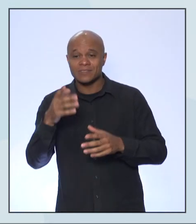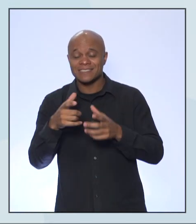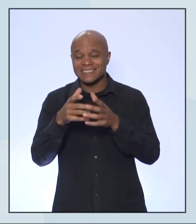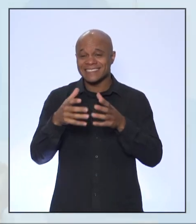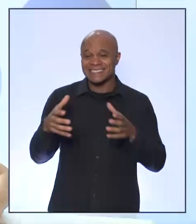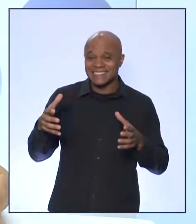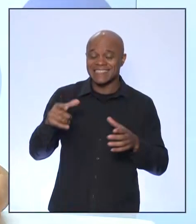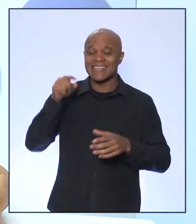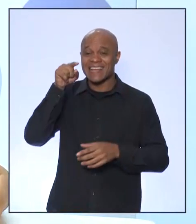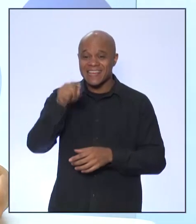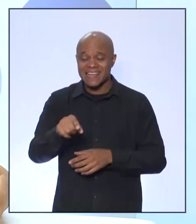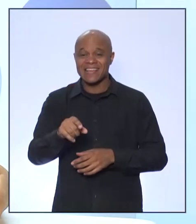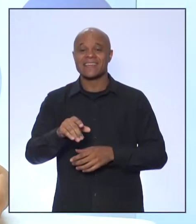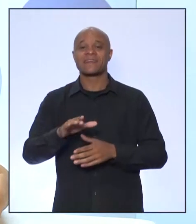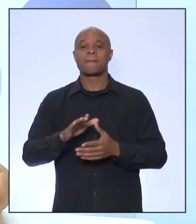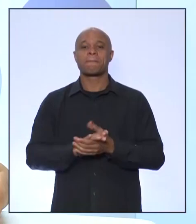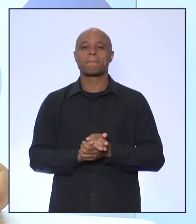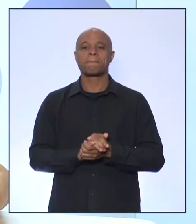que é a burguesia.